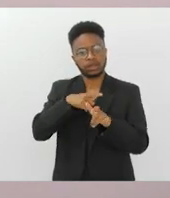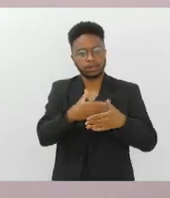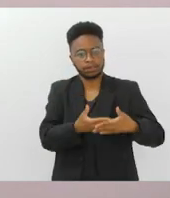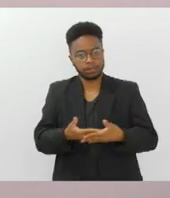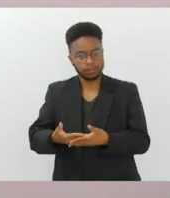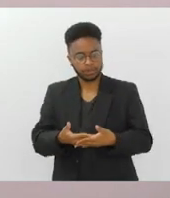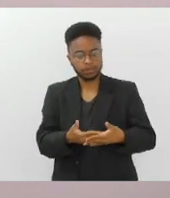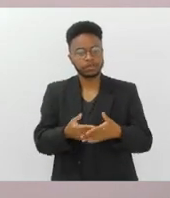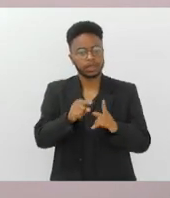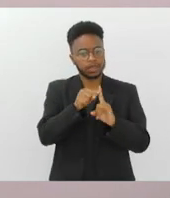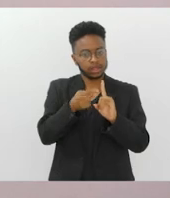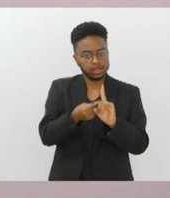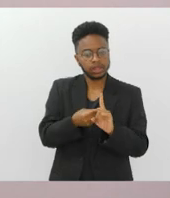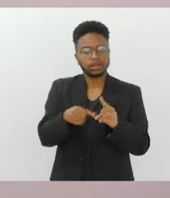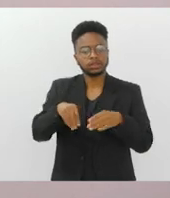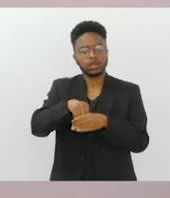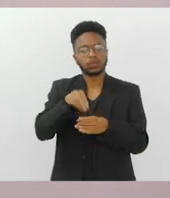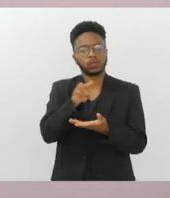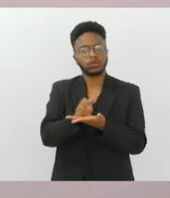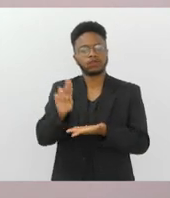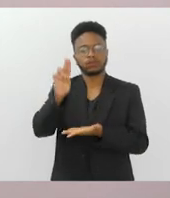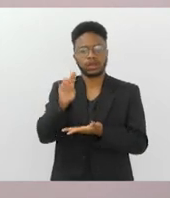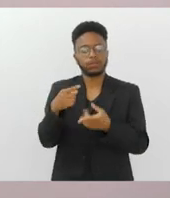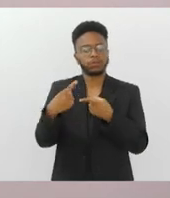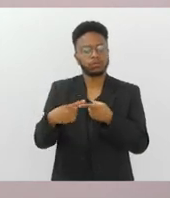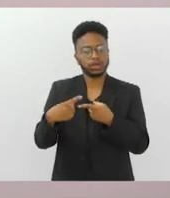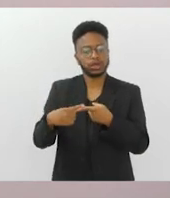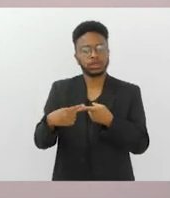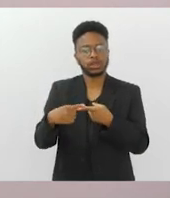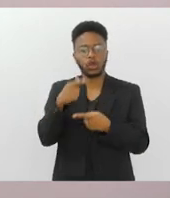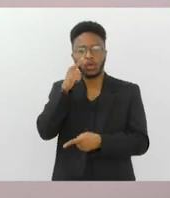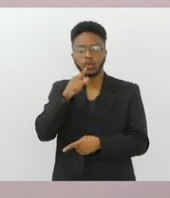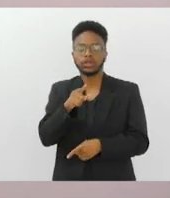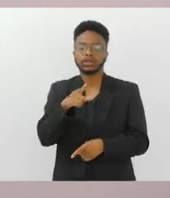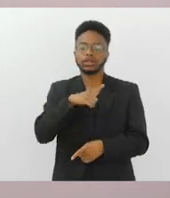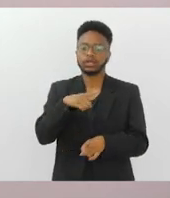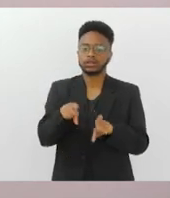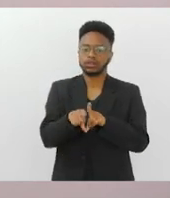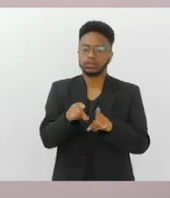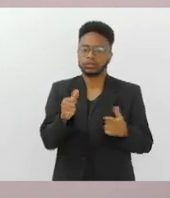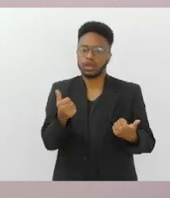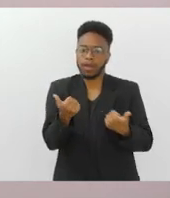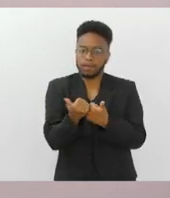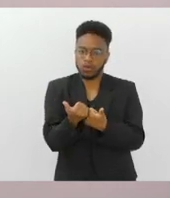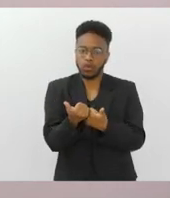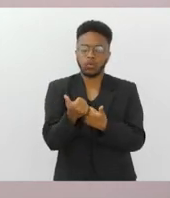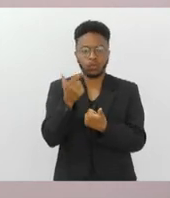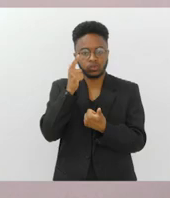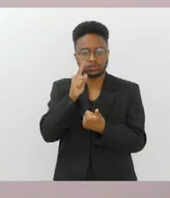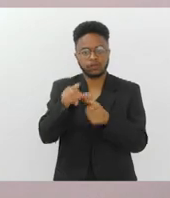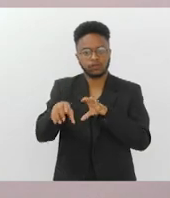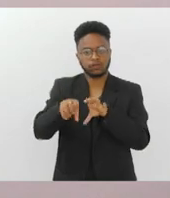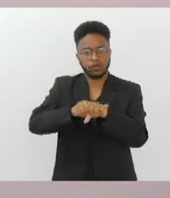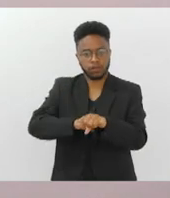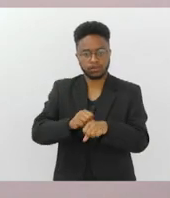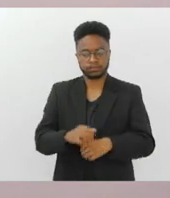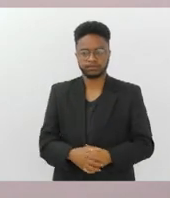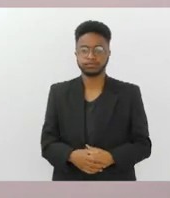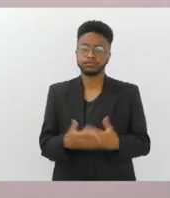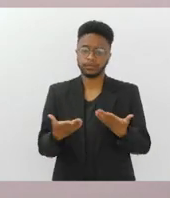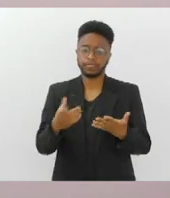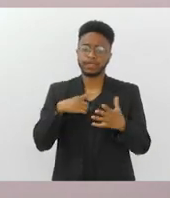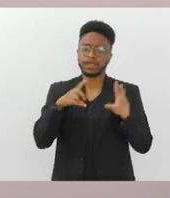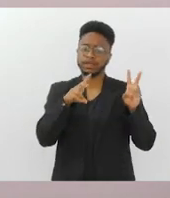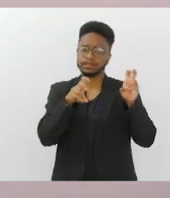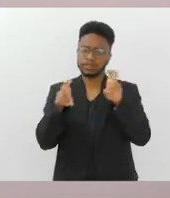da, enfim, nas universidades, que elas possam ter aí o apoio necessário para terminarem o seu curso. Enfim, são tantos temas,